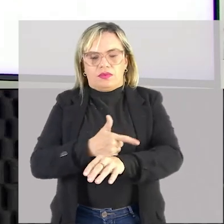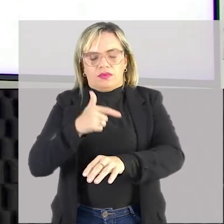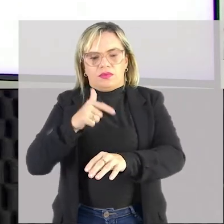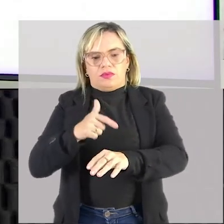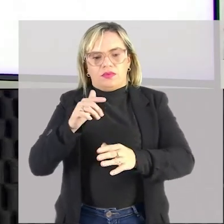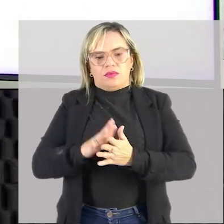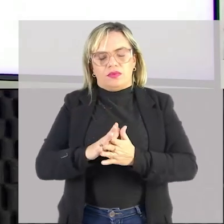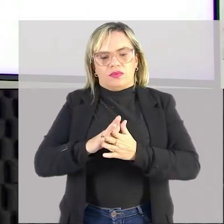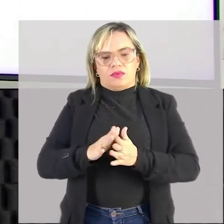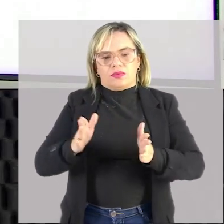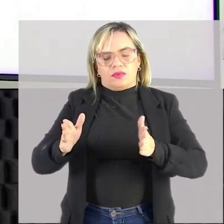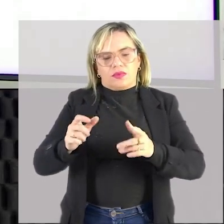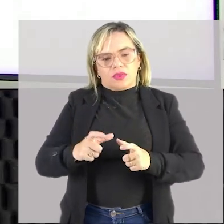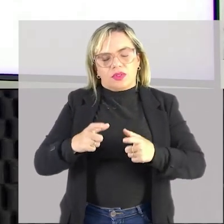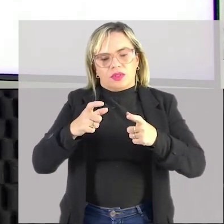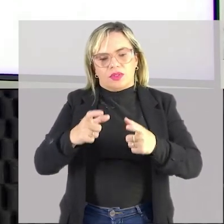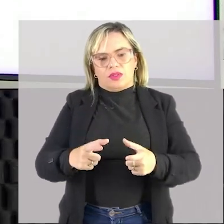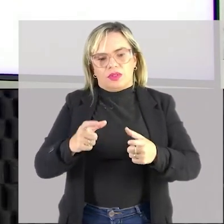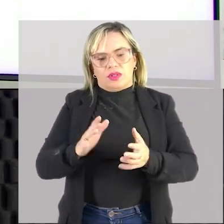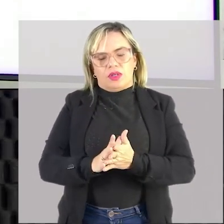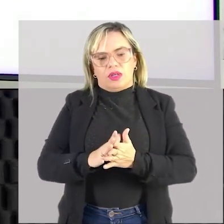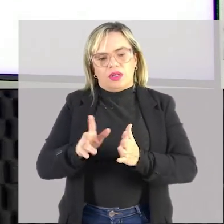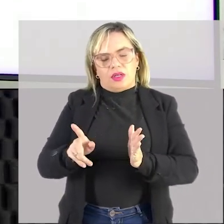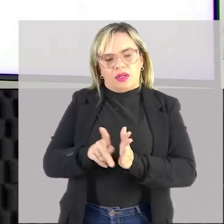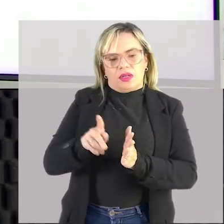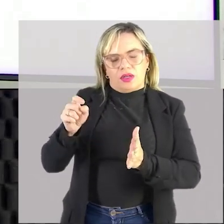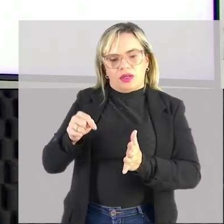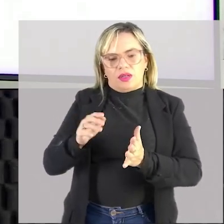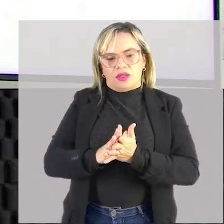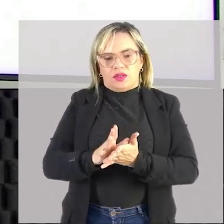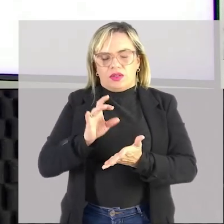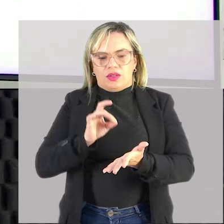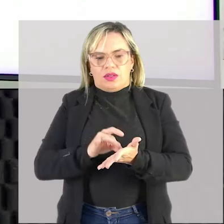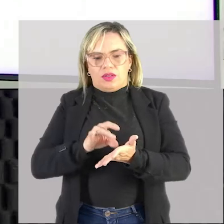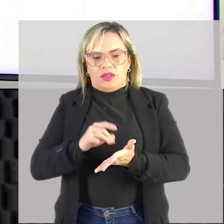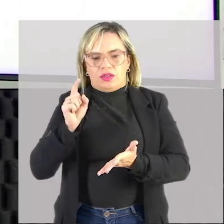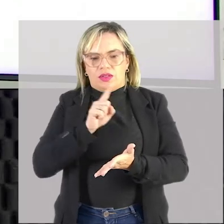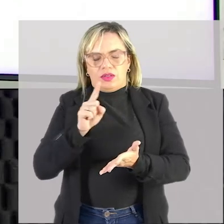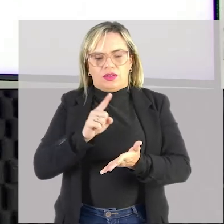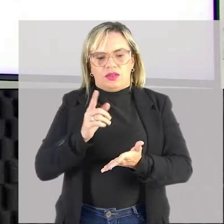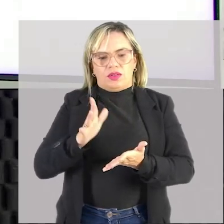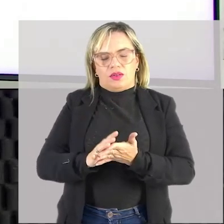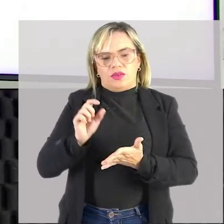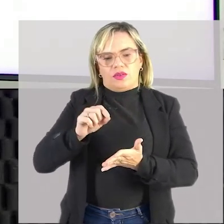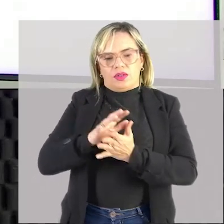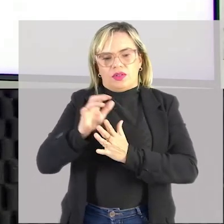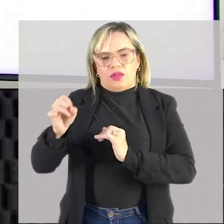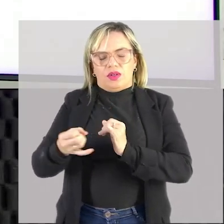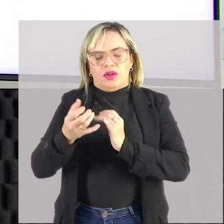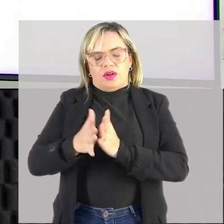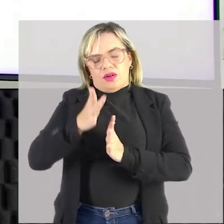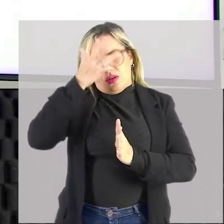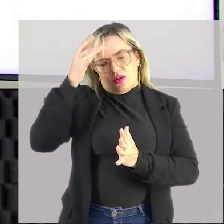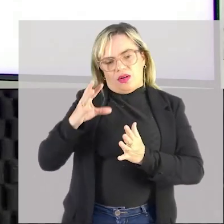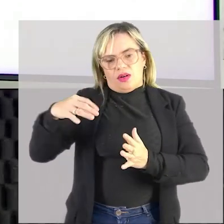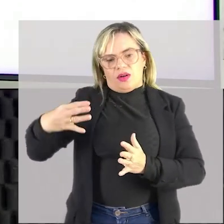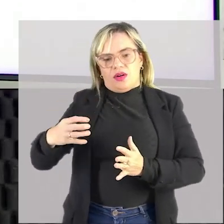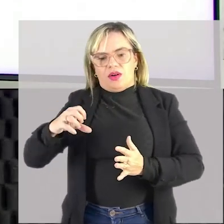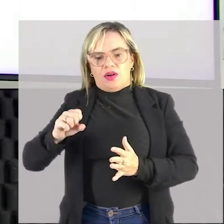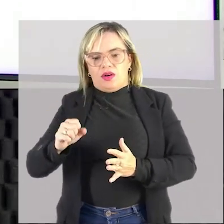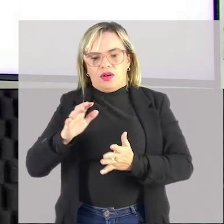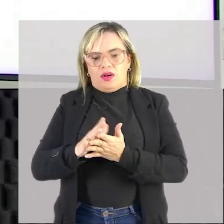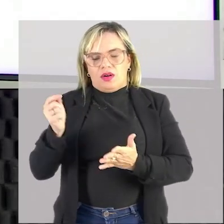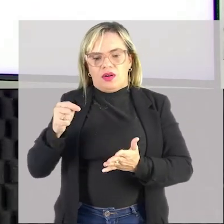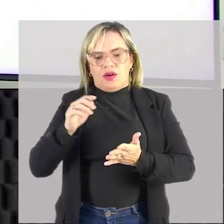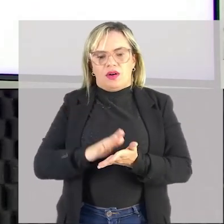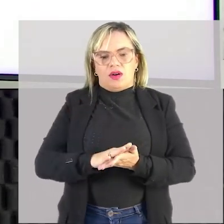privativa e nem existia, de fato, a partir dos jesuítas, né, essa educação com os colonos, né, para abandonar os indígenas, porque essa era a missão